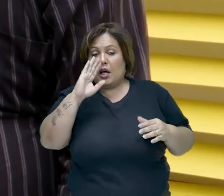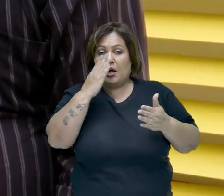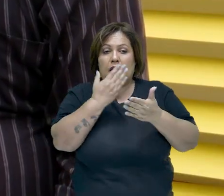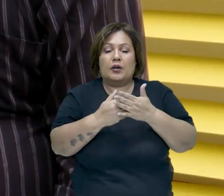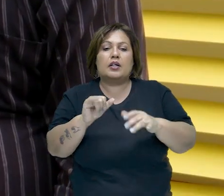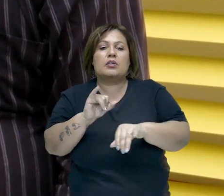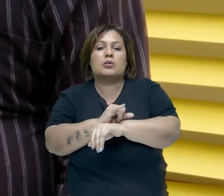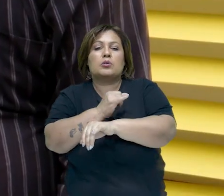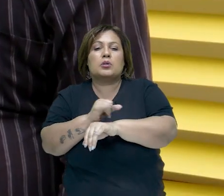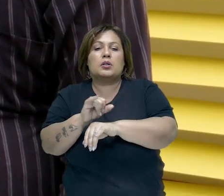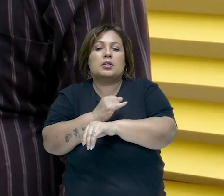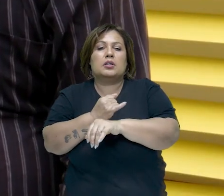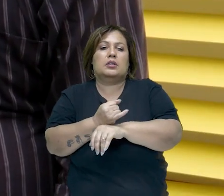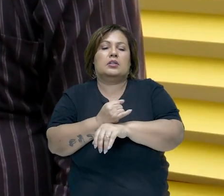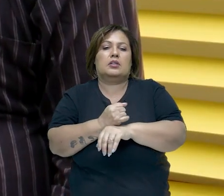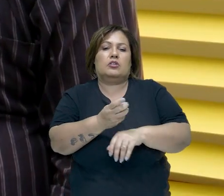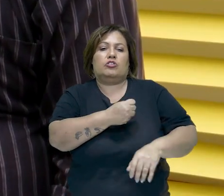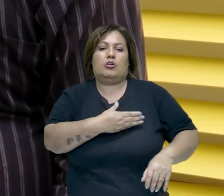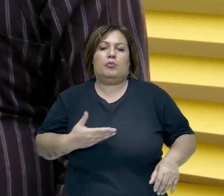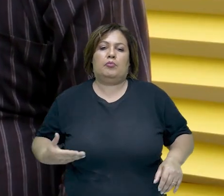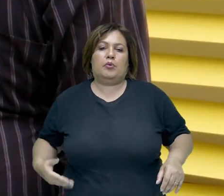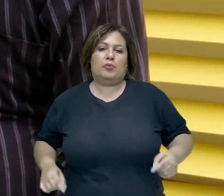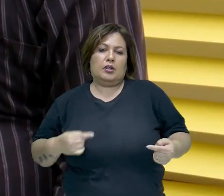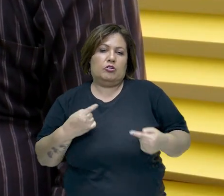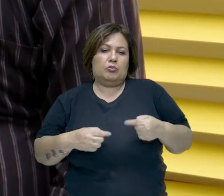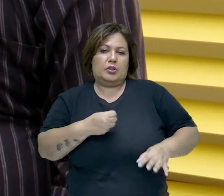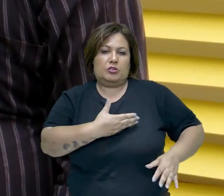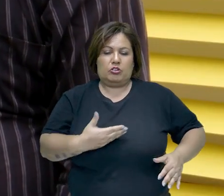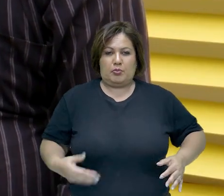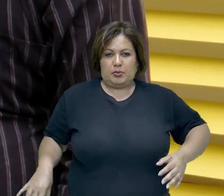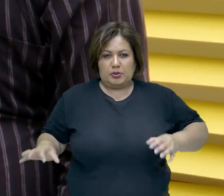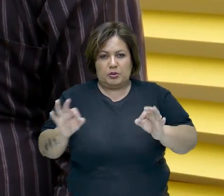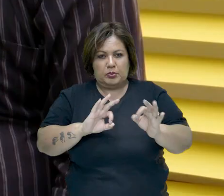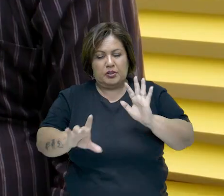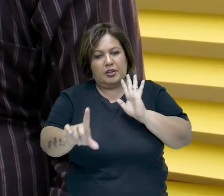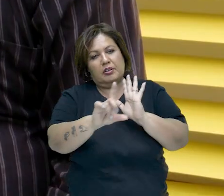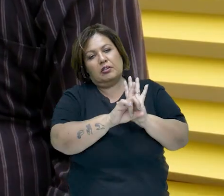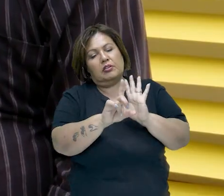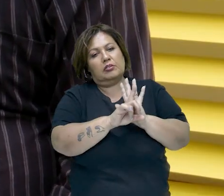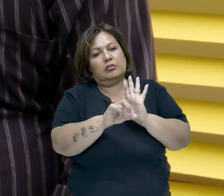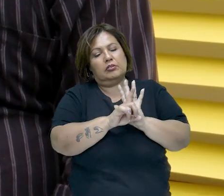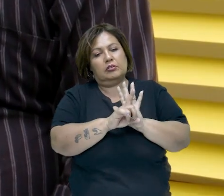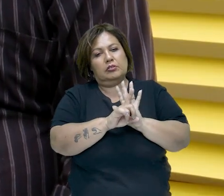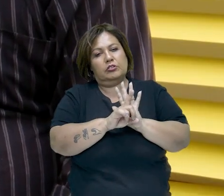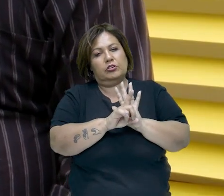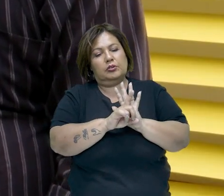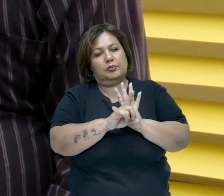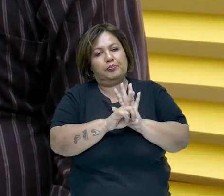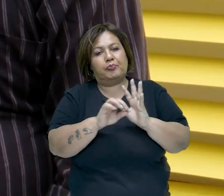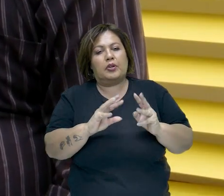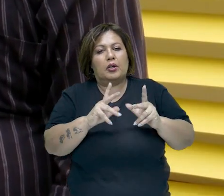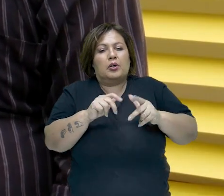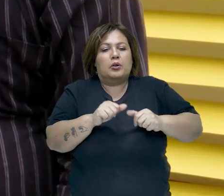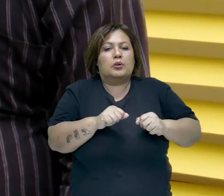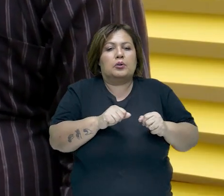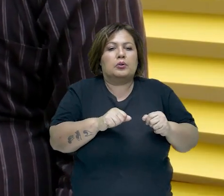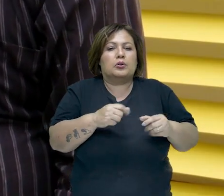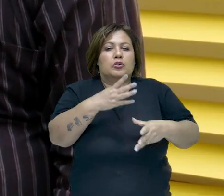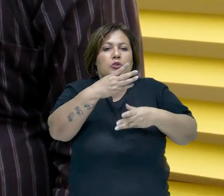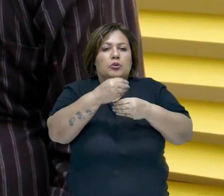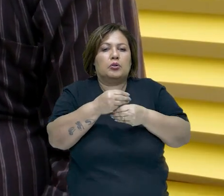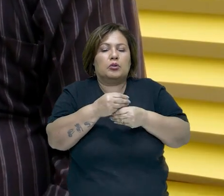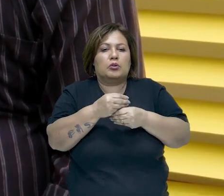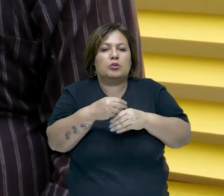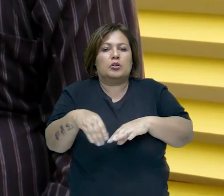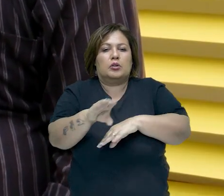toda estratégia pública e de política pública, todo projeto de lei, todo tipo de